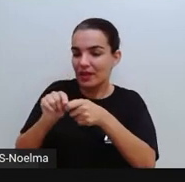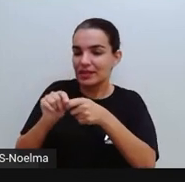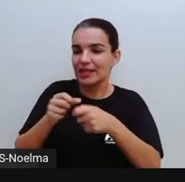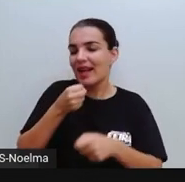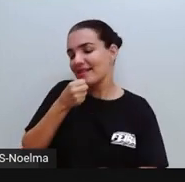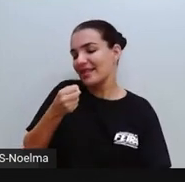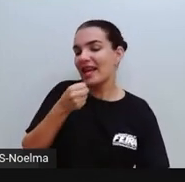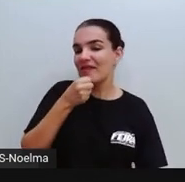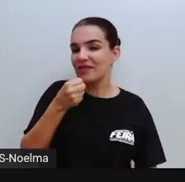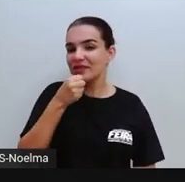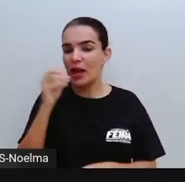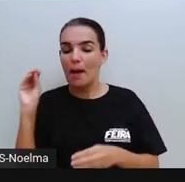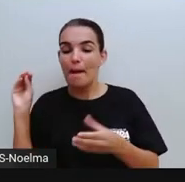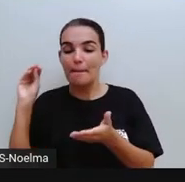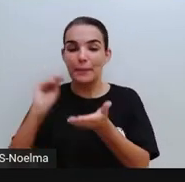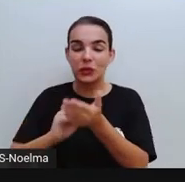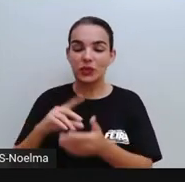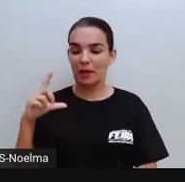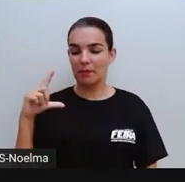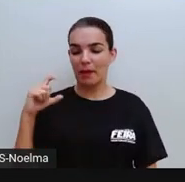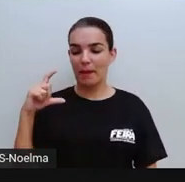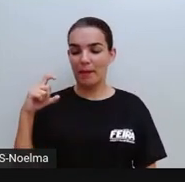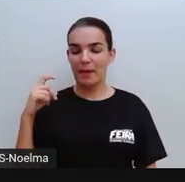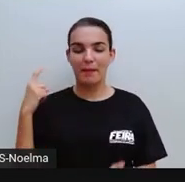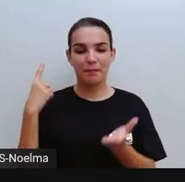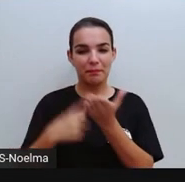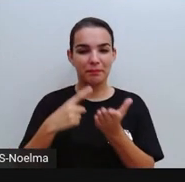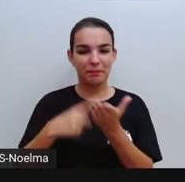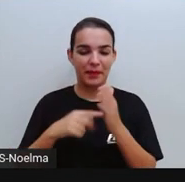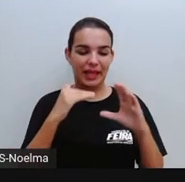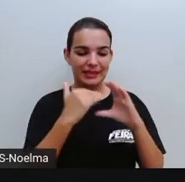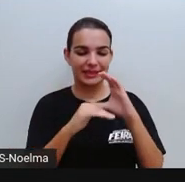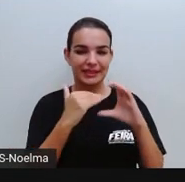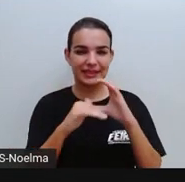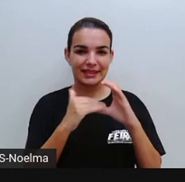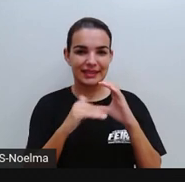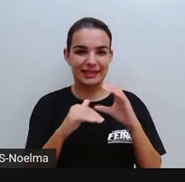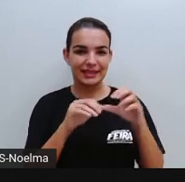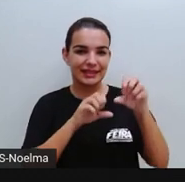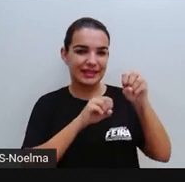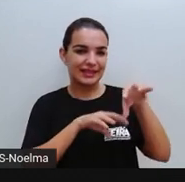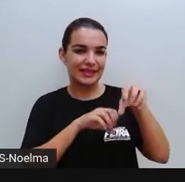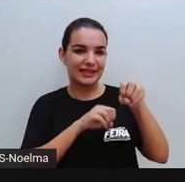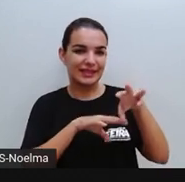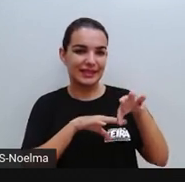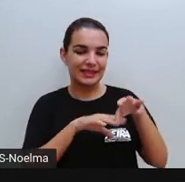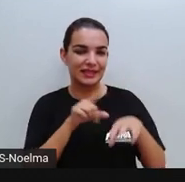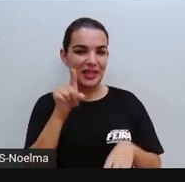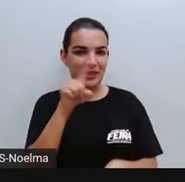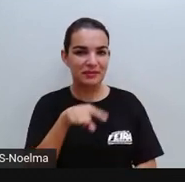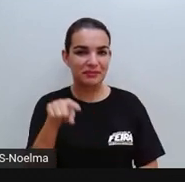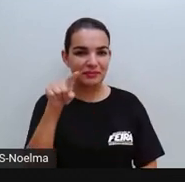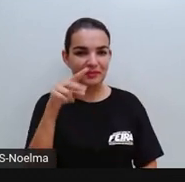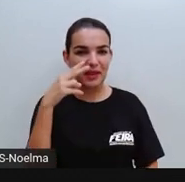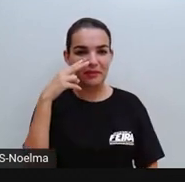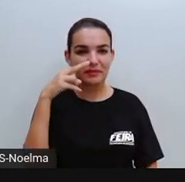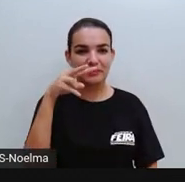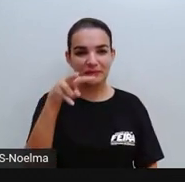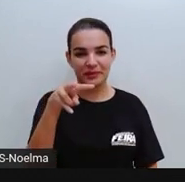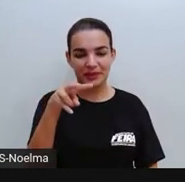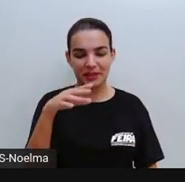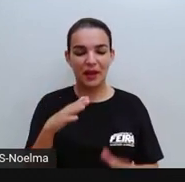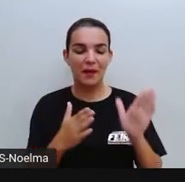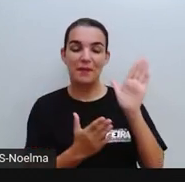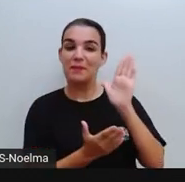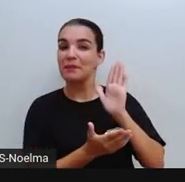verdade postar no Instagram e marcar a gente tá certo para a gente poder ver ali o seu o seu